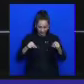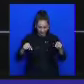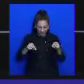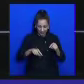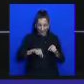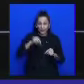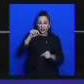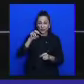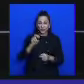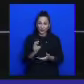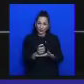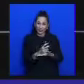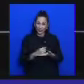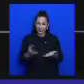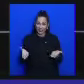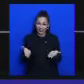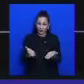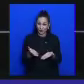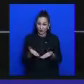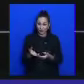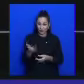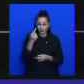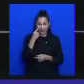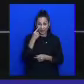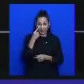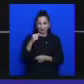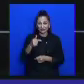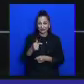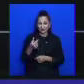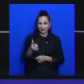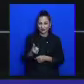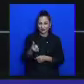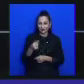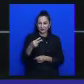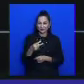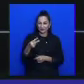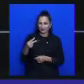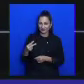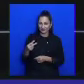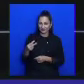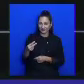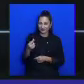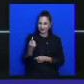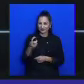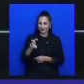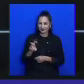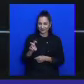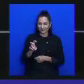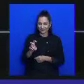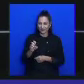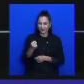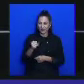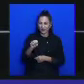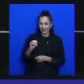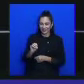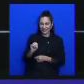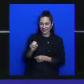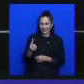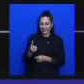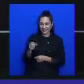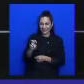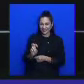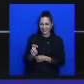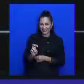5 dezenas da Quina de hoje. Vamos conferir. 76, 22, 15, 80